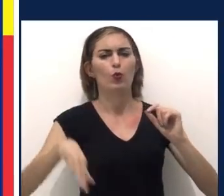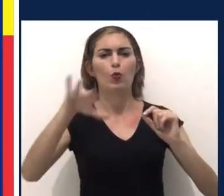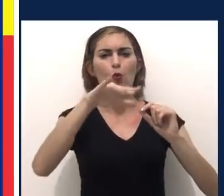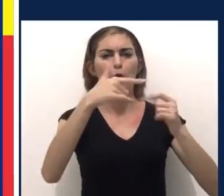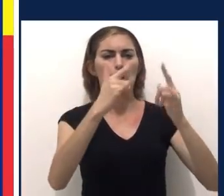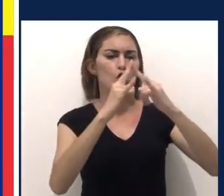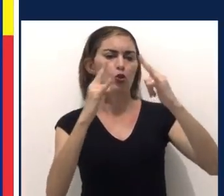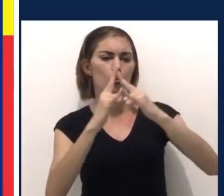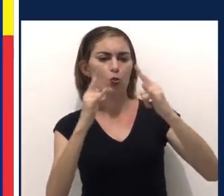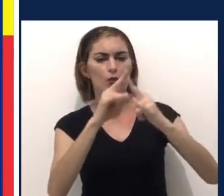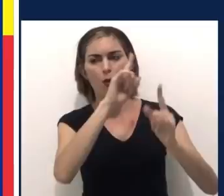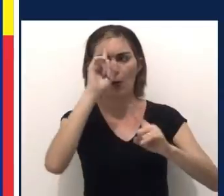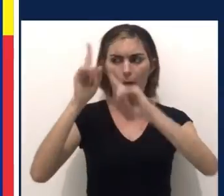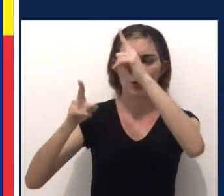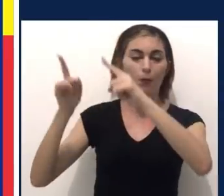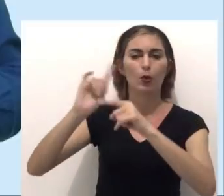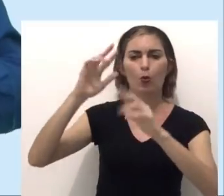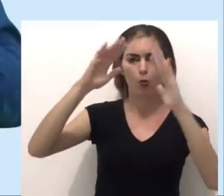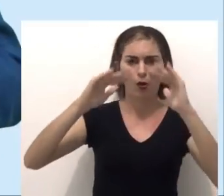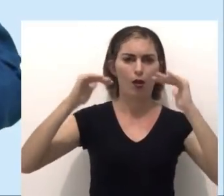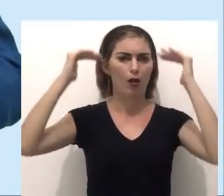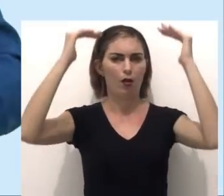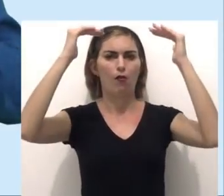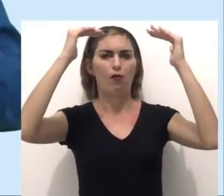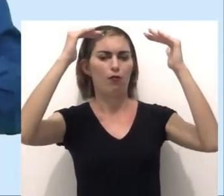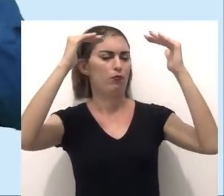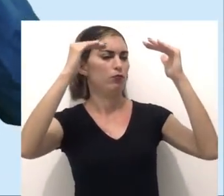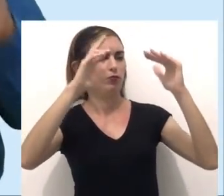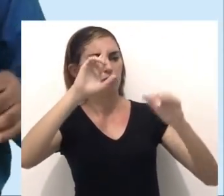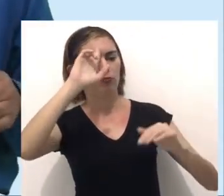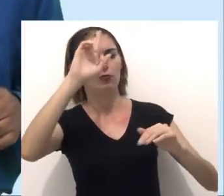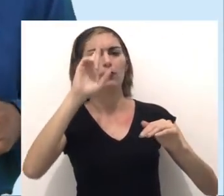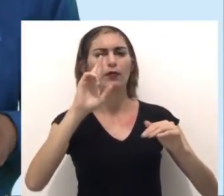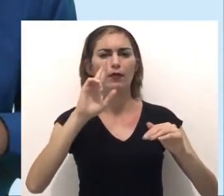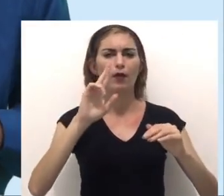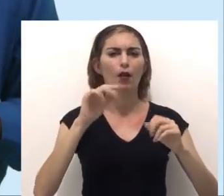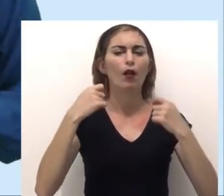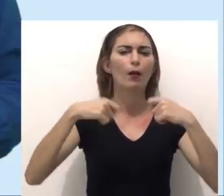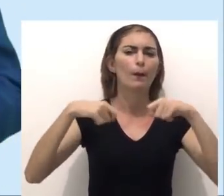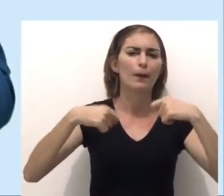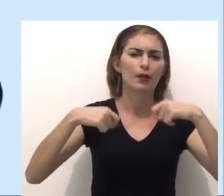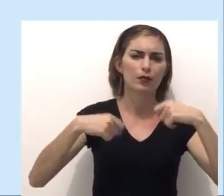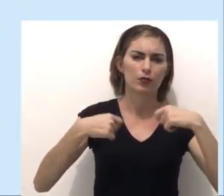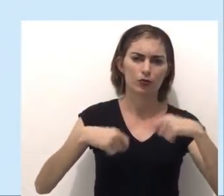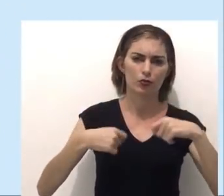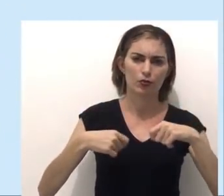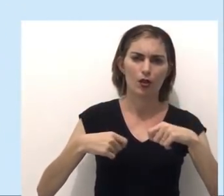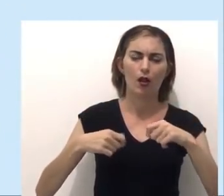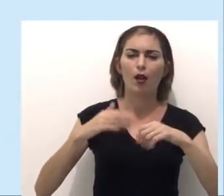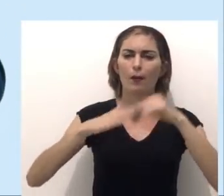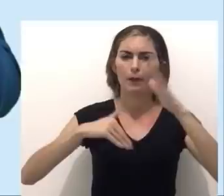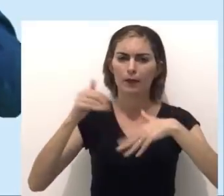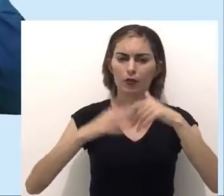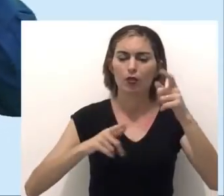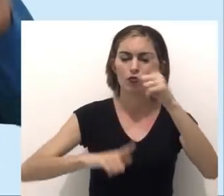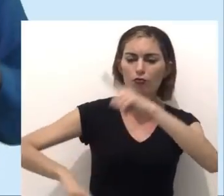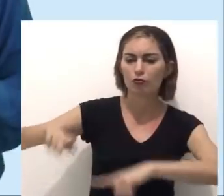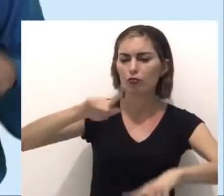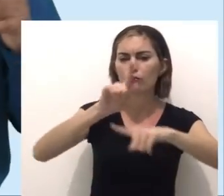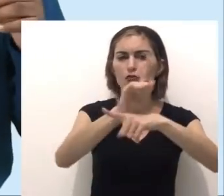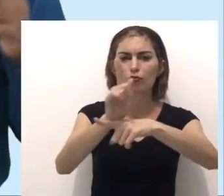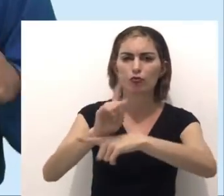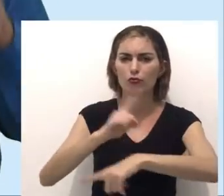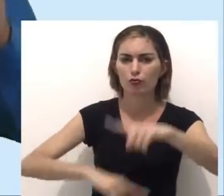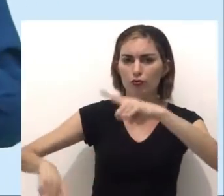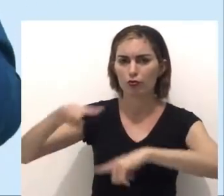A nenhuma instituição. Então, o rei deve ter habilidades. O rei deve conduzir suas habilidades